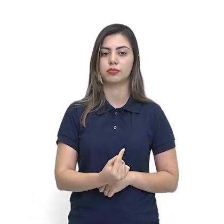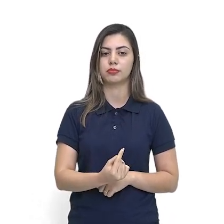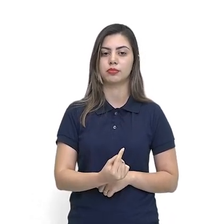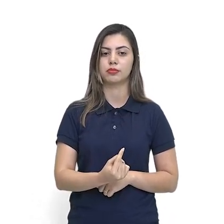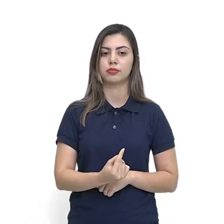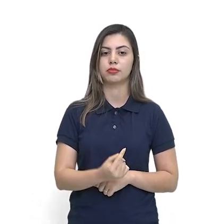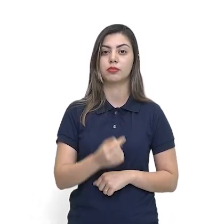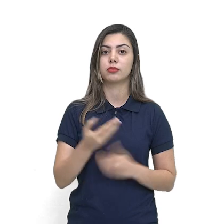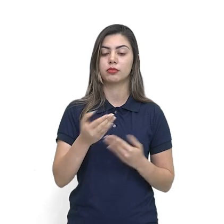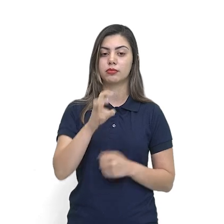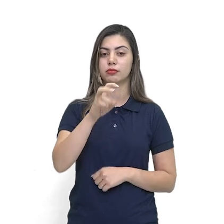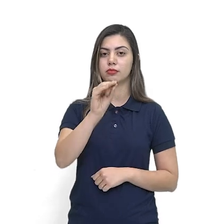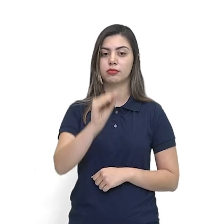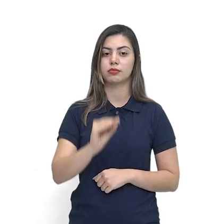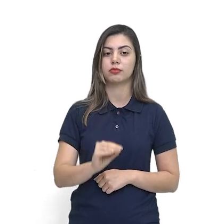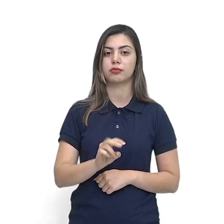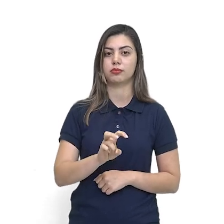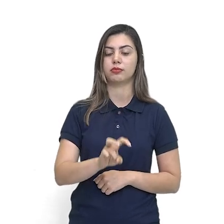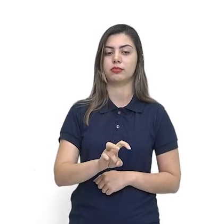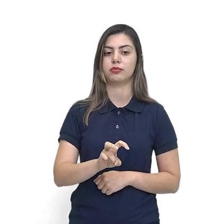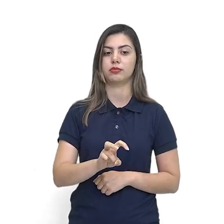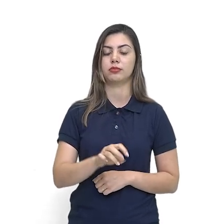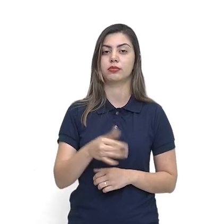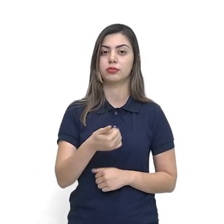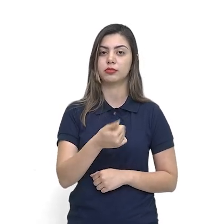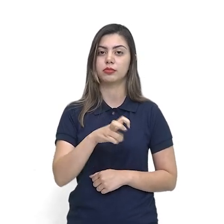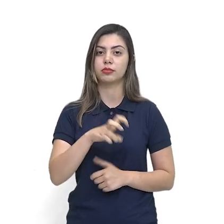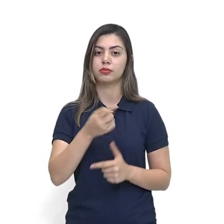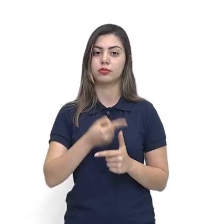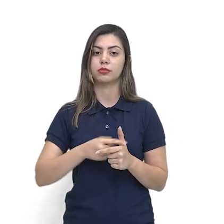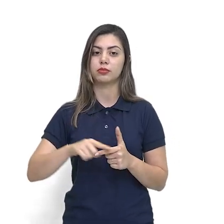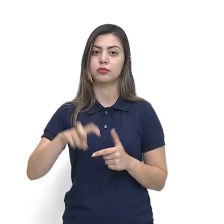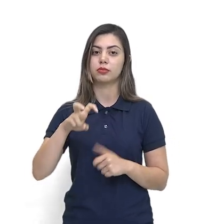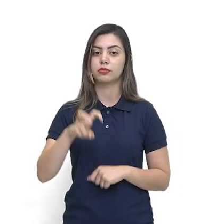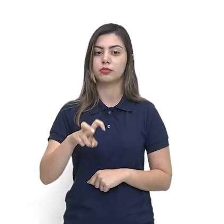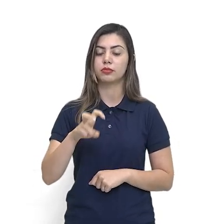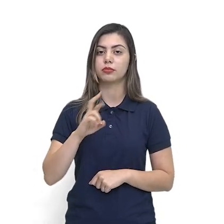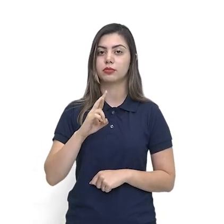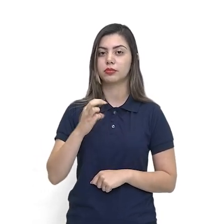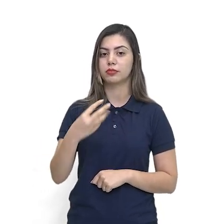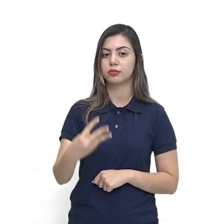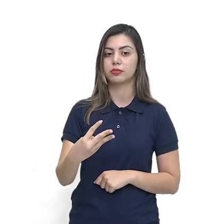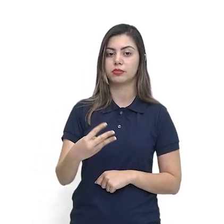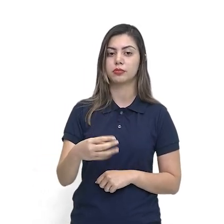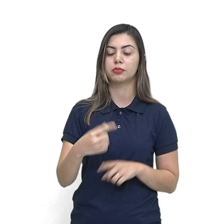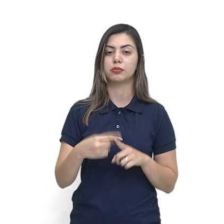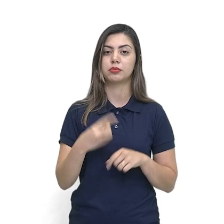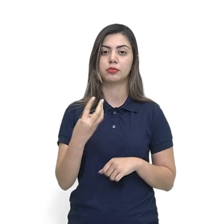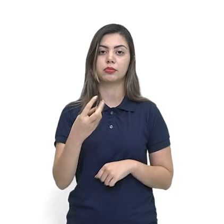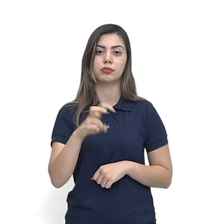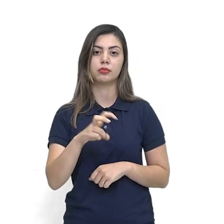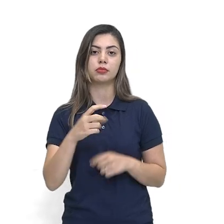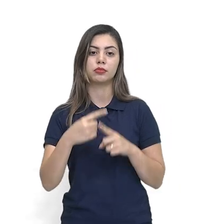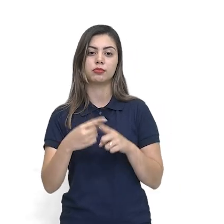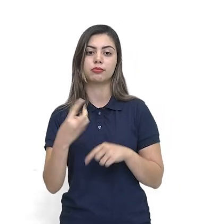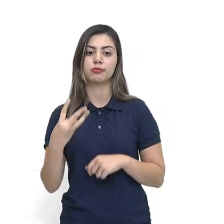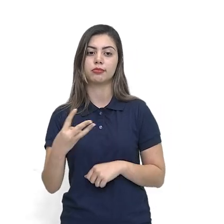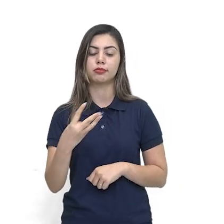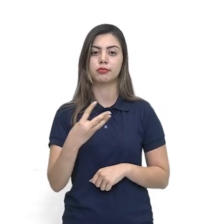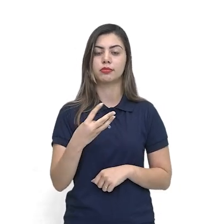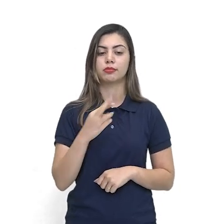o 5. Temos 15 dividido por 5, vai me dar 3. 5 vezes 3